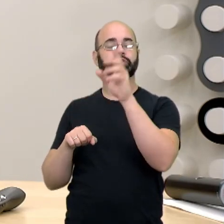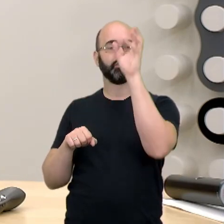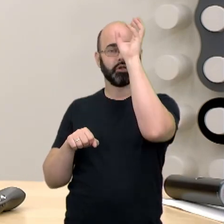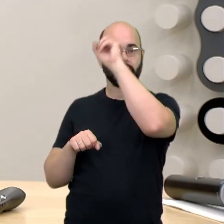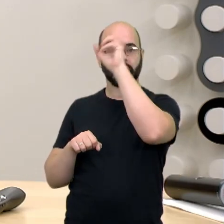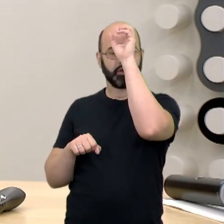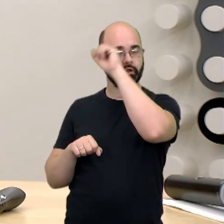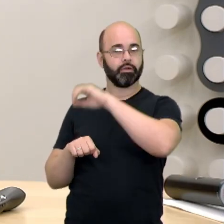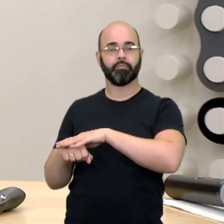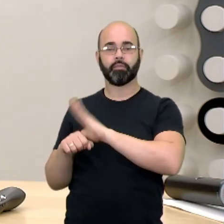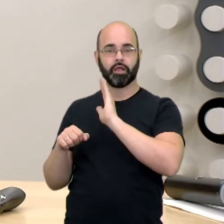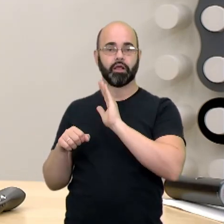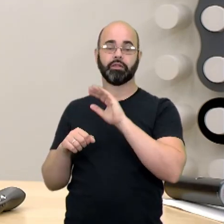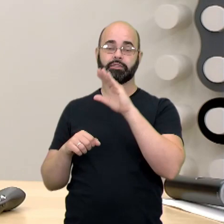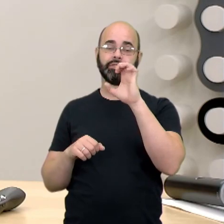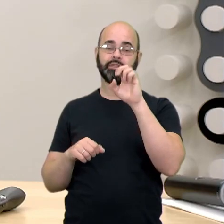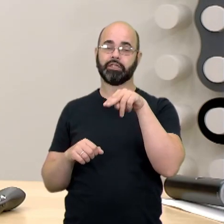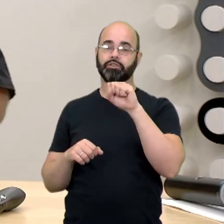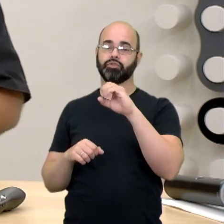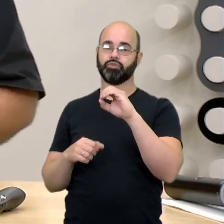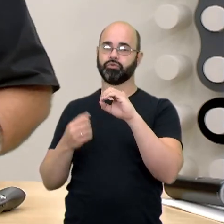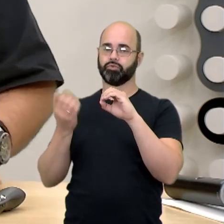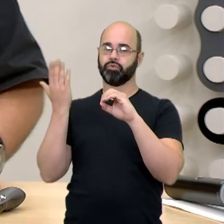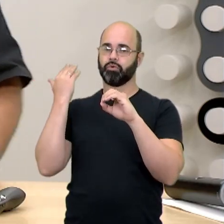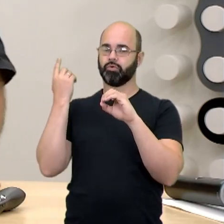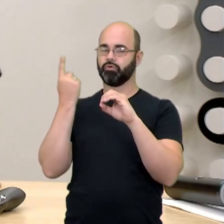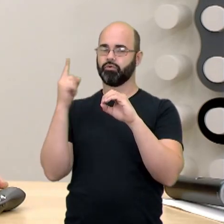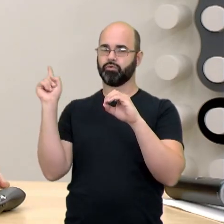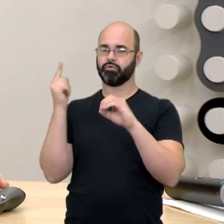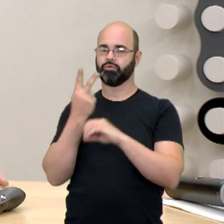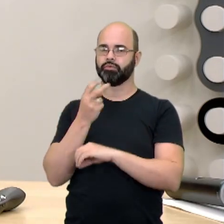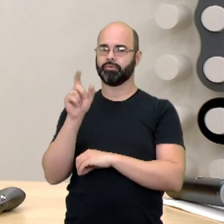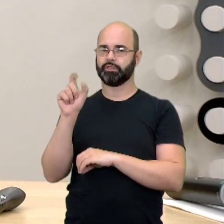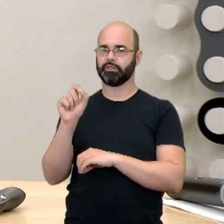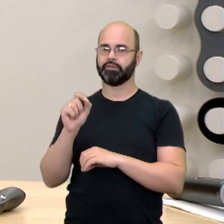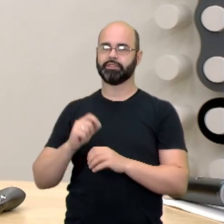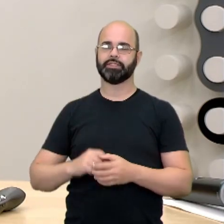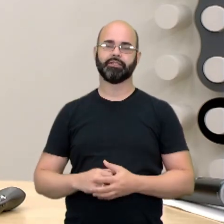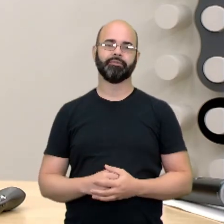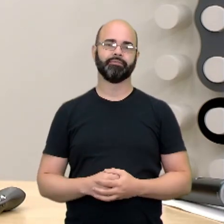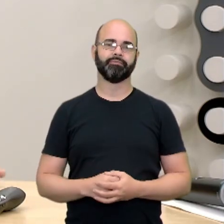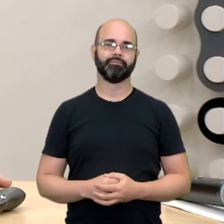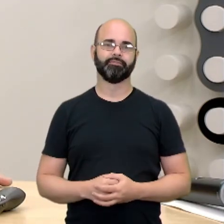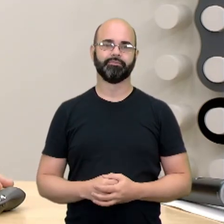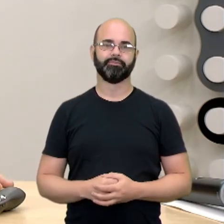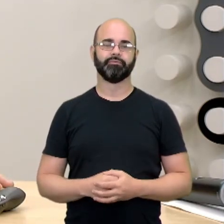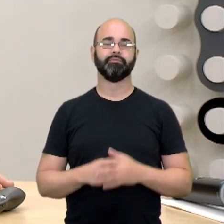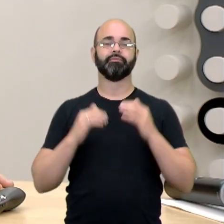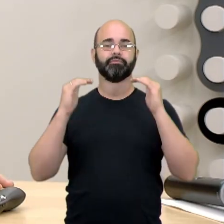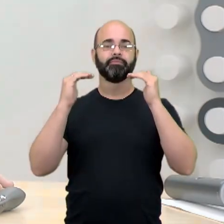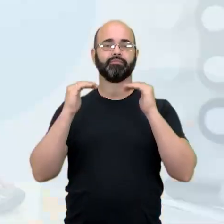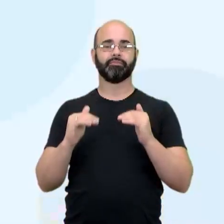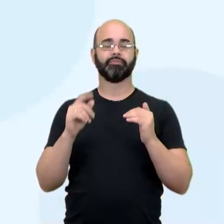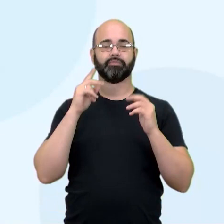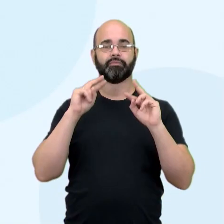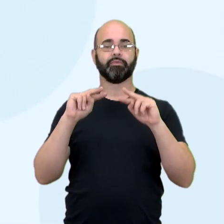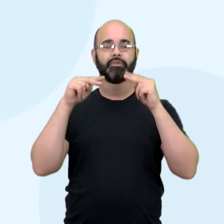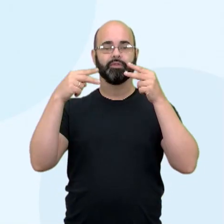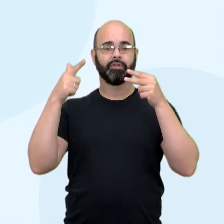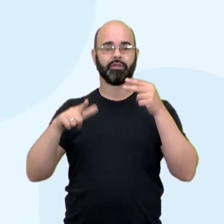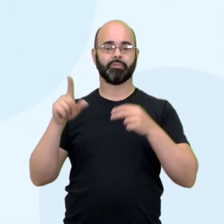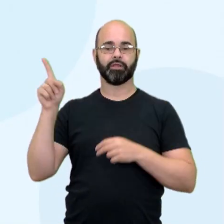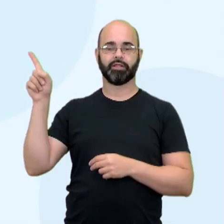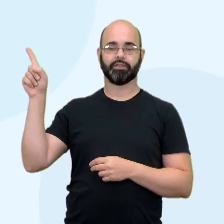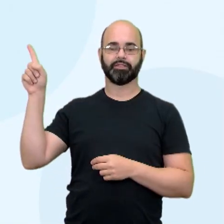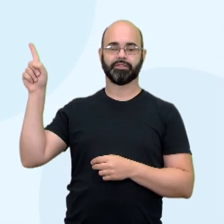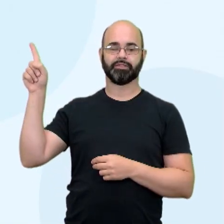temos do censo. No caso, o último censo aí foi de 2010. E aí na próxima tela tá aí o link para vocês. Então vocês vão